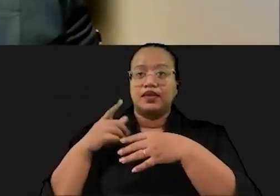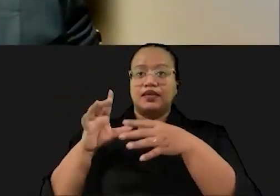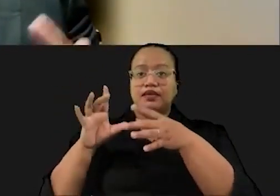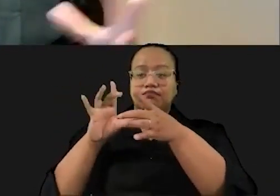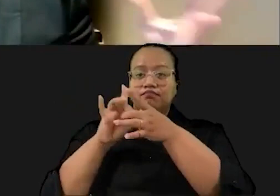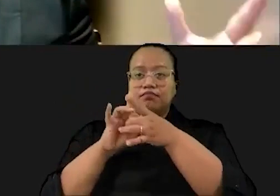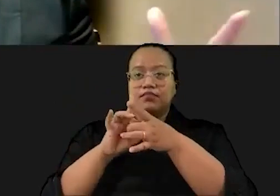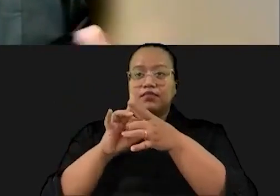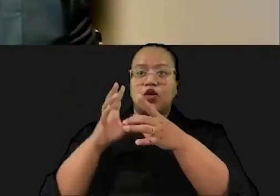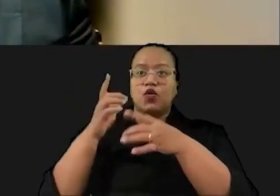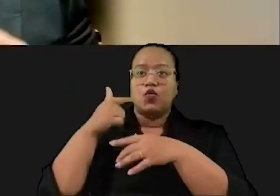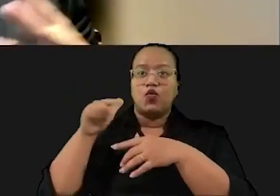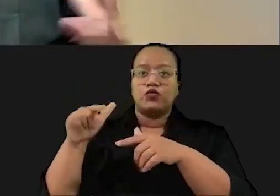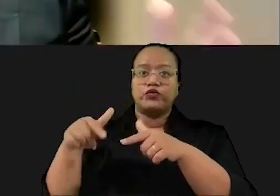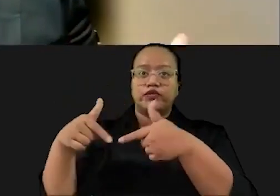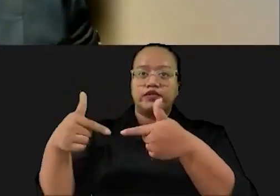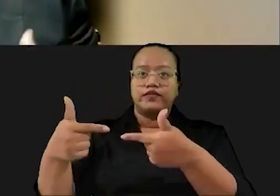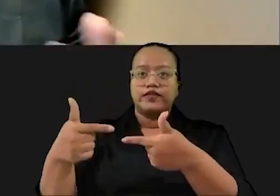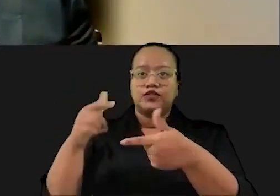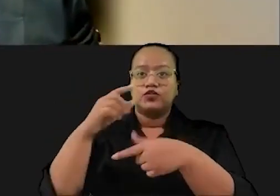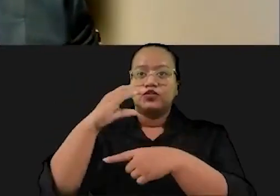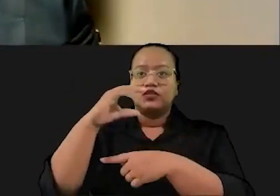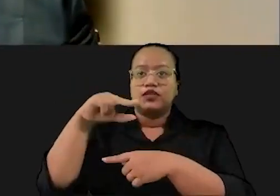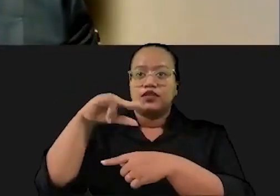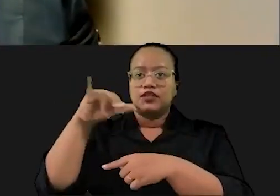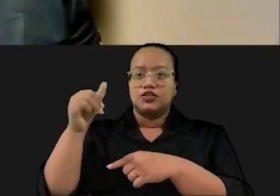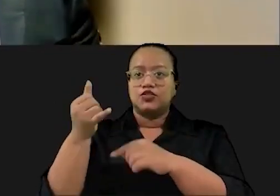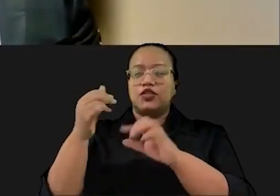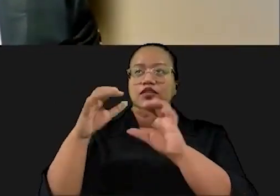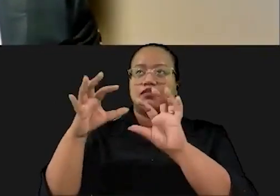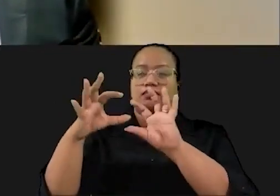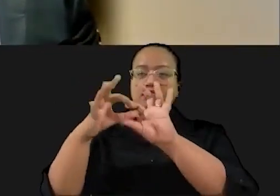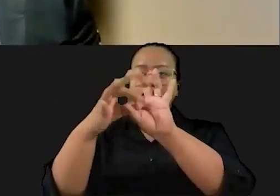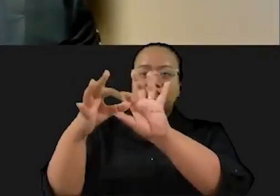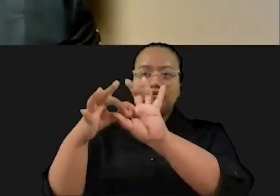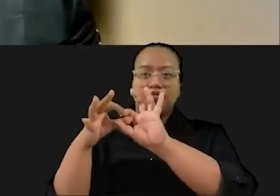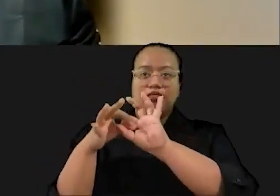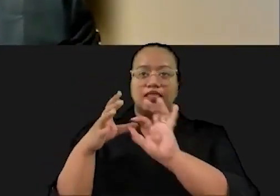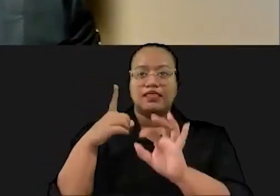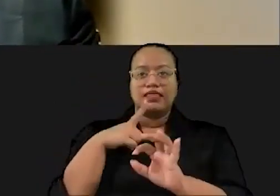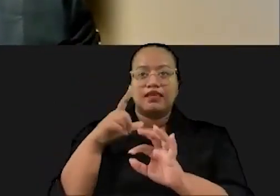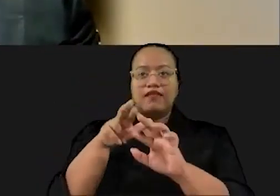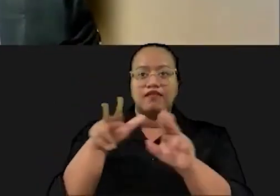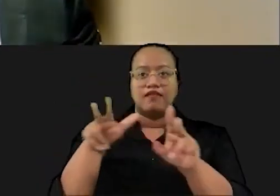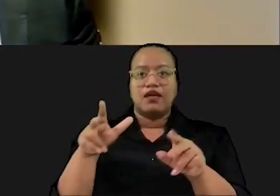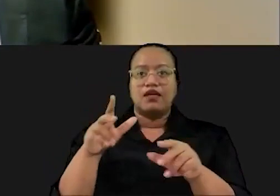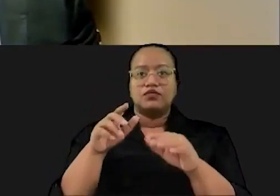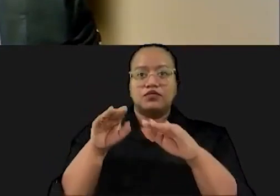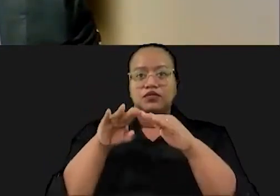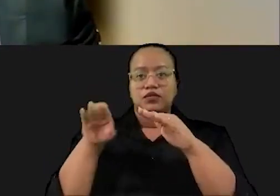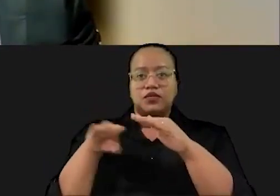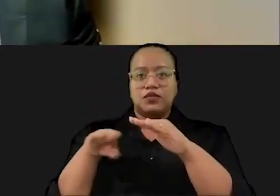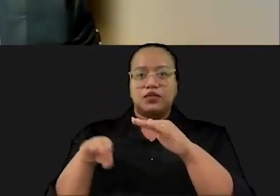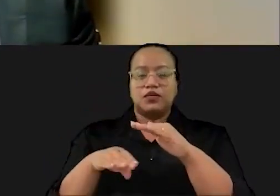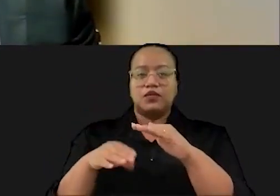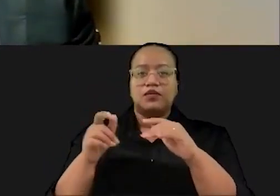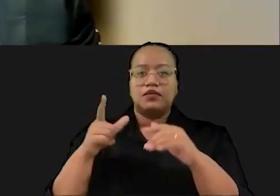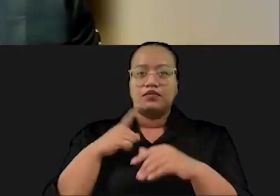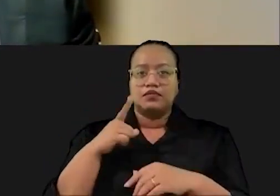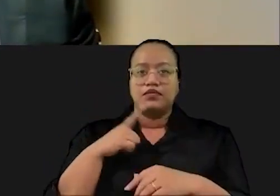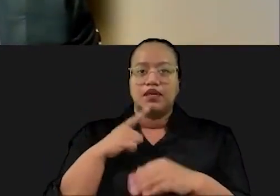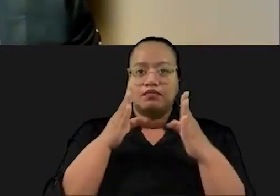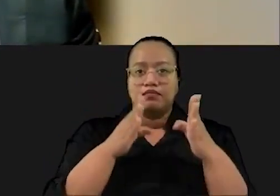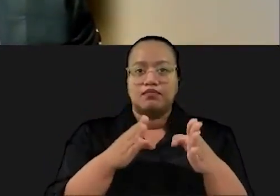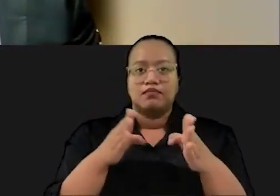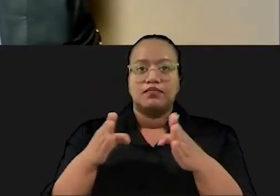que conseguem, por exemplo, fazer orquestração entre vários módulos do PJE. Serviços estruturantes são serviços como se fosse assim dentro